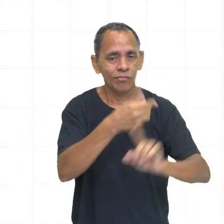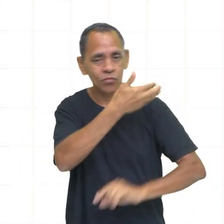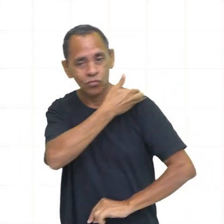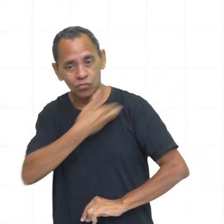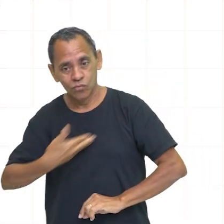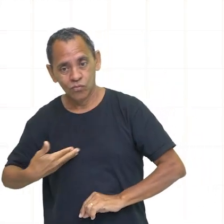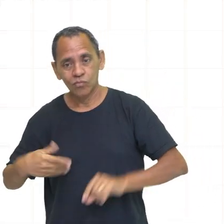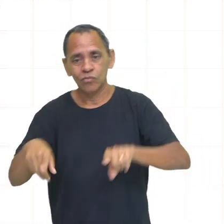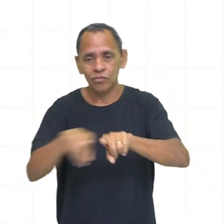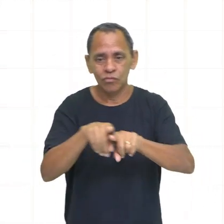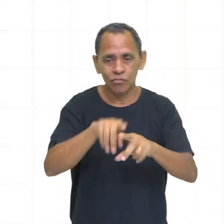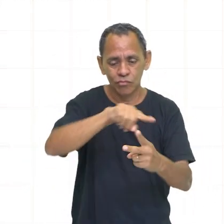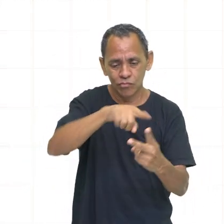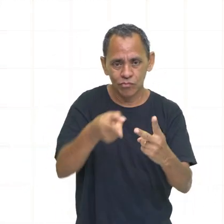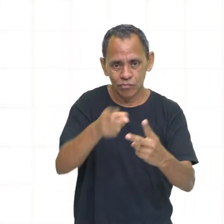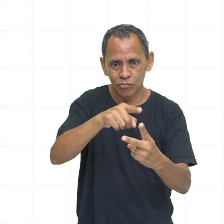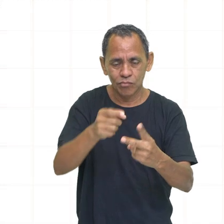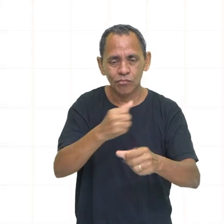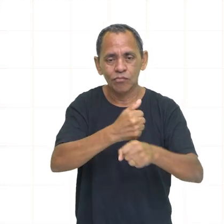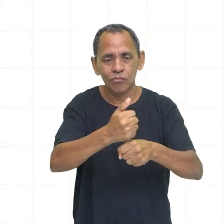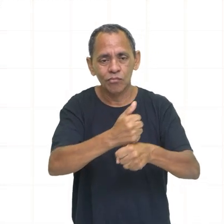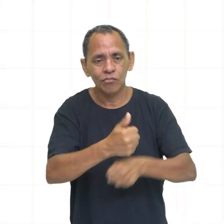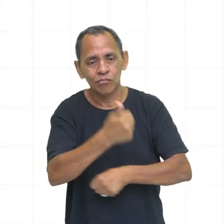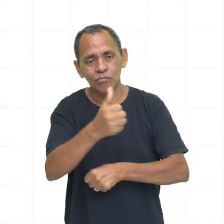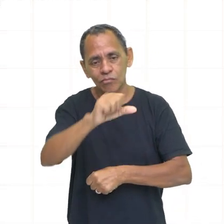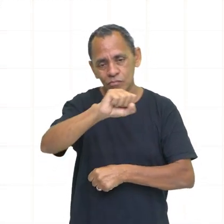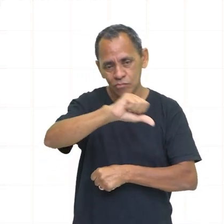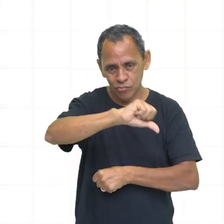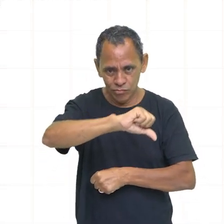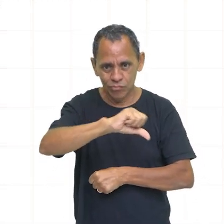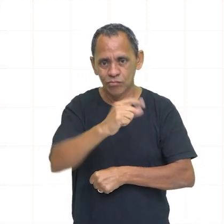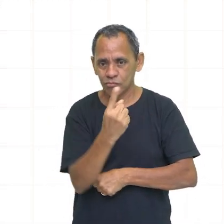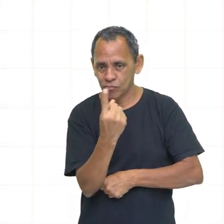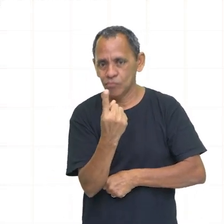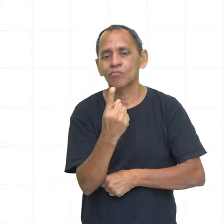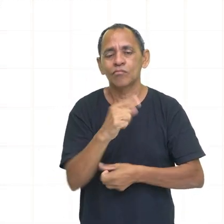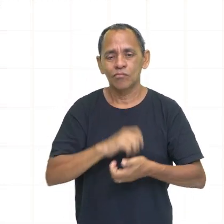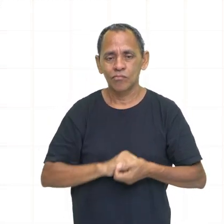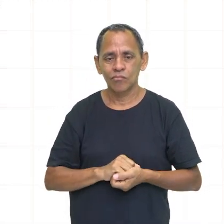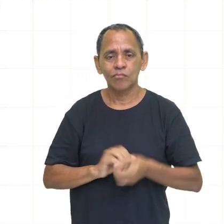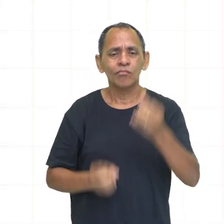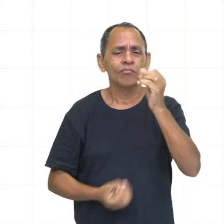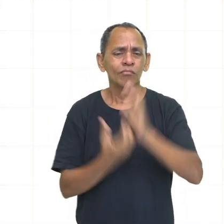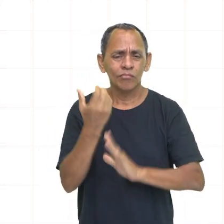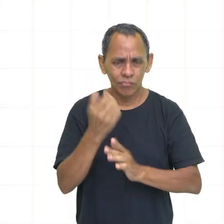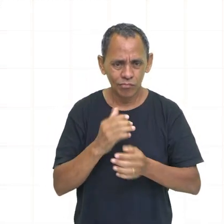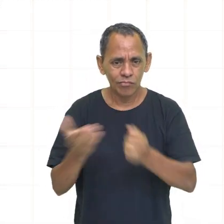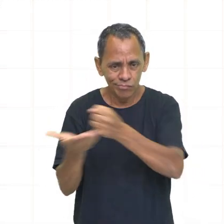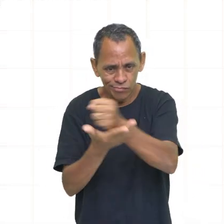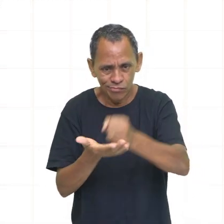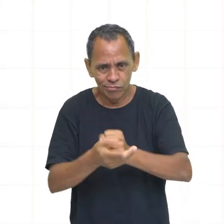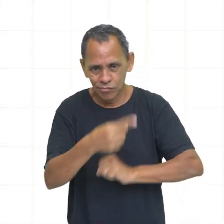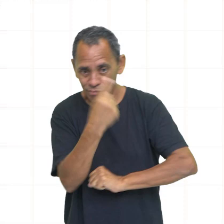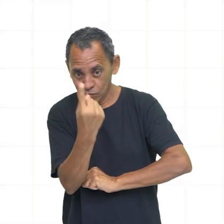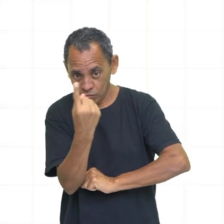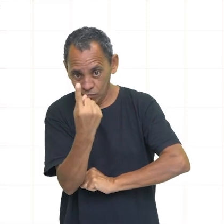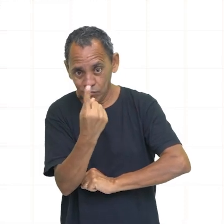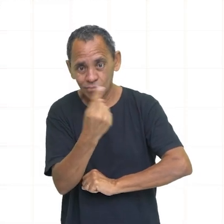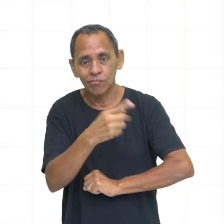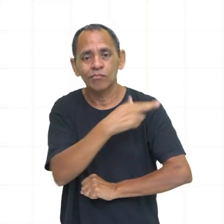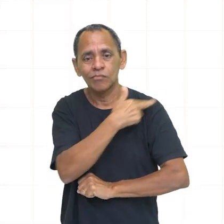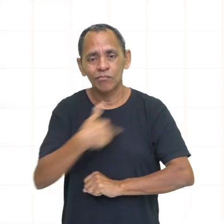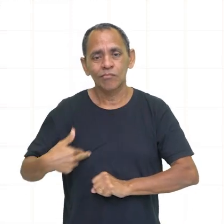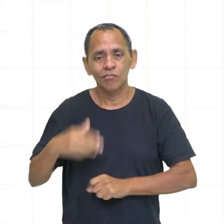e a promulgação da Constituição de 1891, lançaram as bases para a Primeira